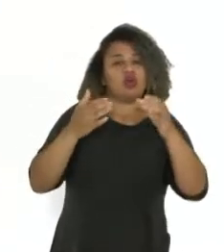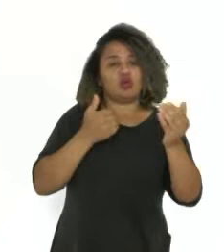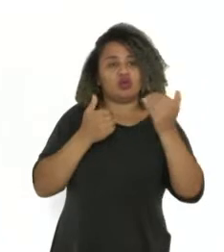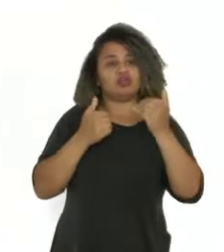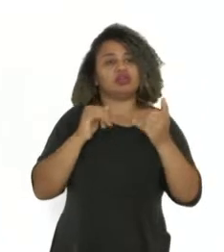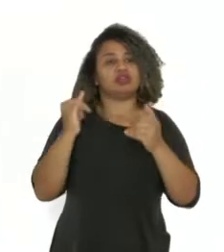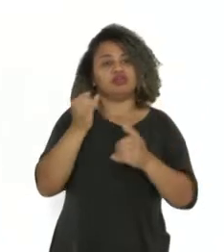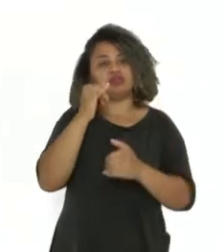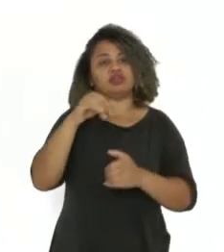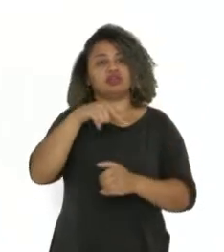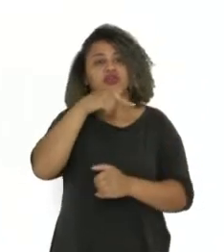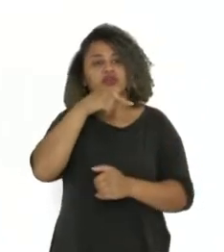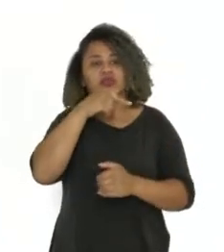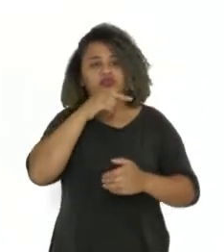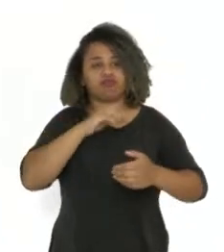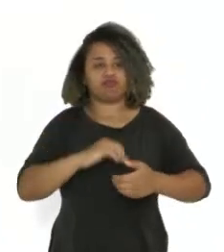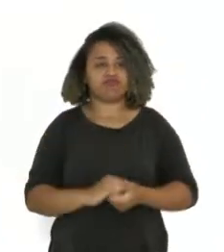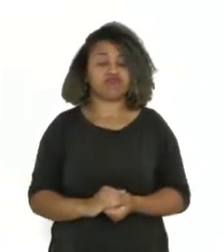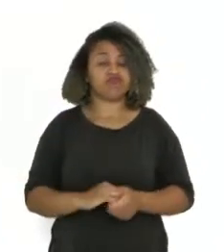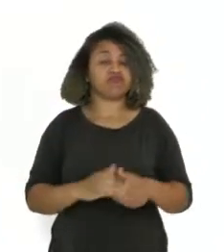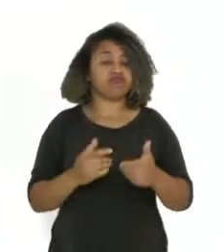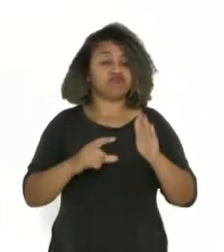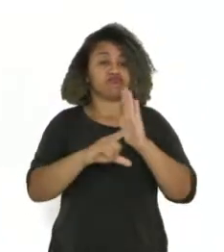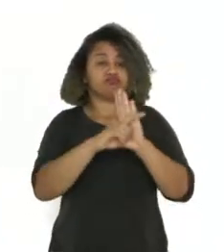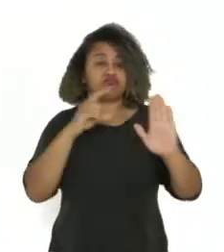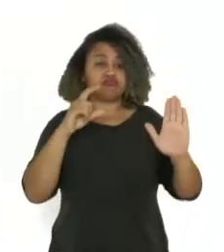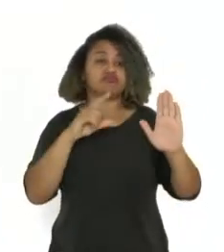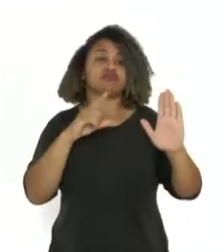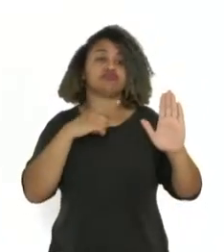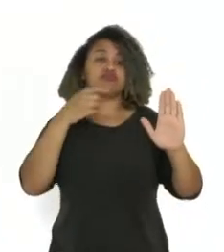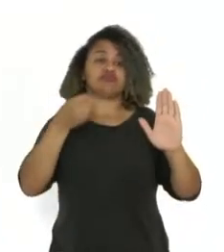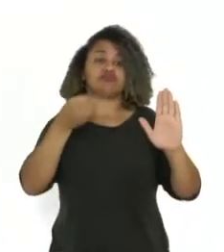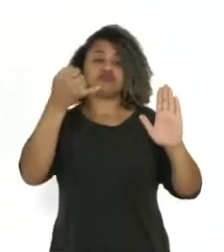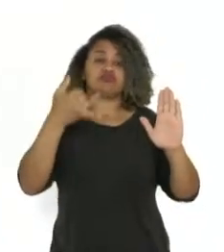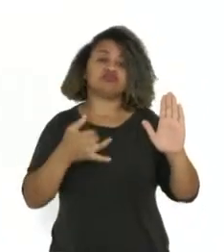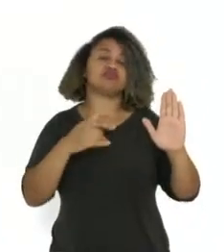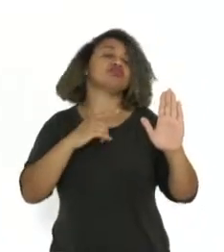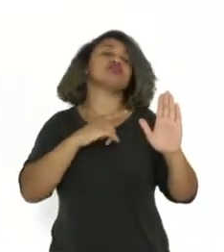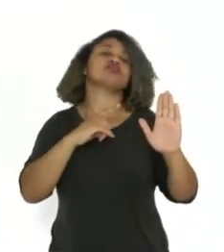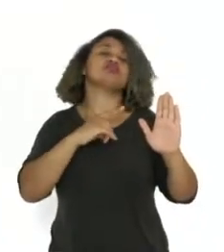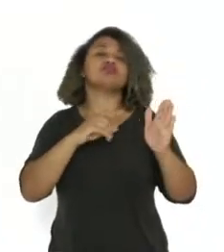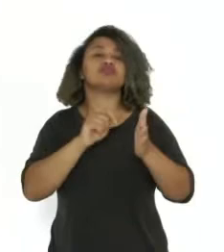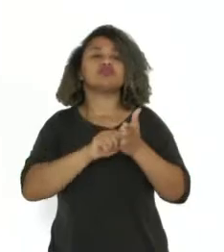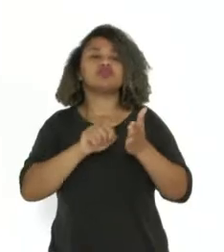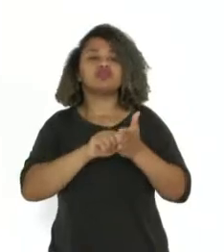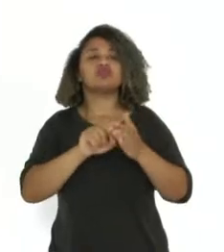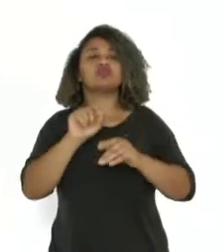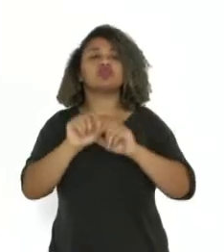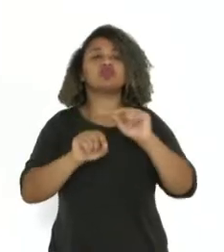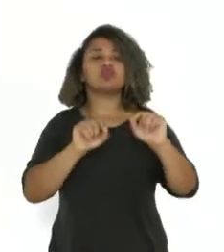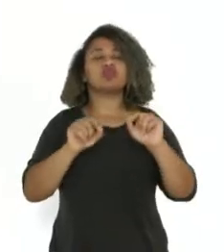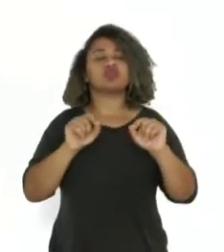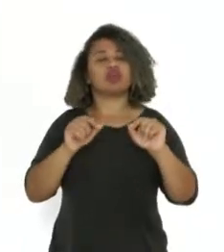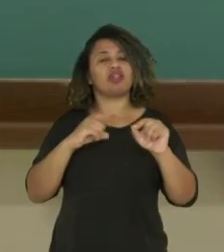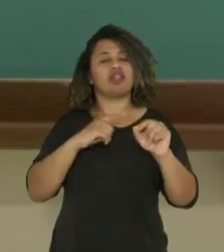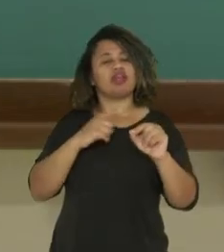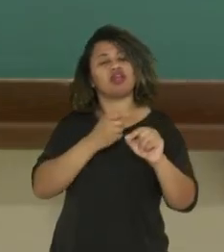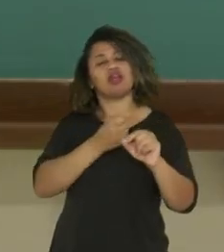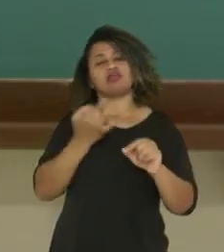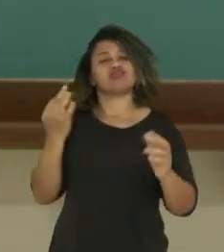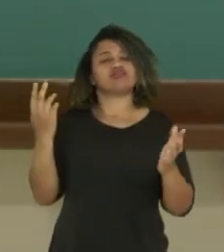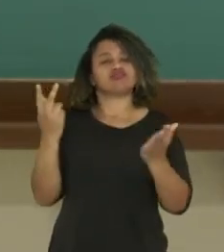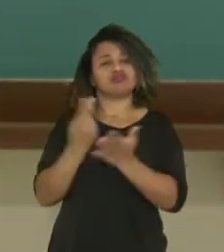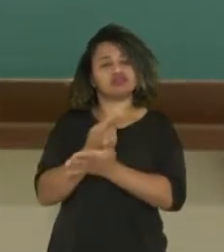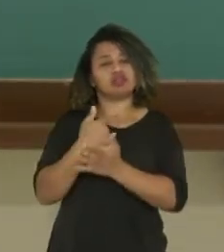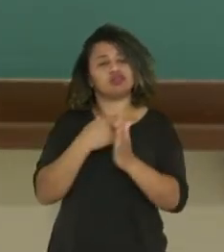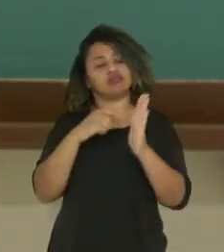trecho de abajo sobre el ceviche está escrito con errores. Encuéntralos y corrige. Ou seja, você vai